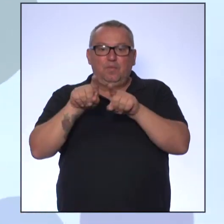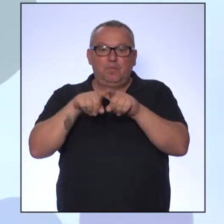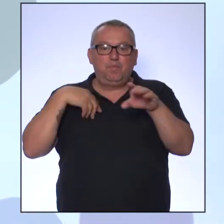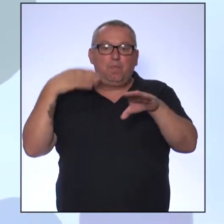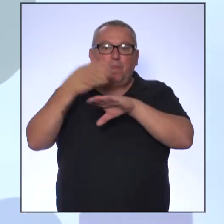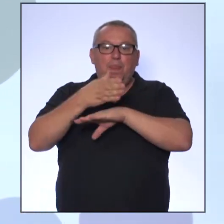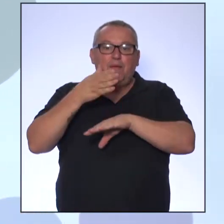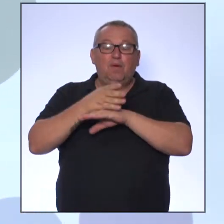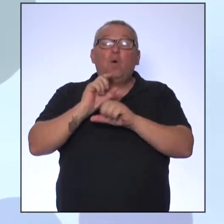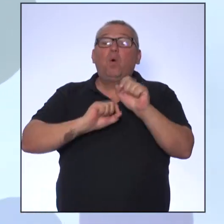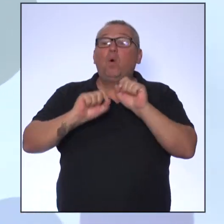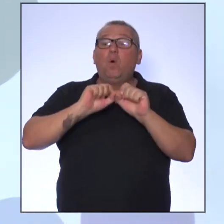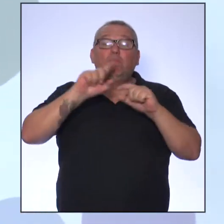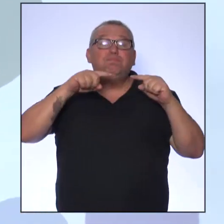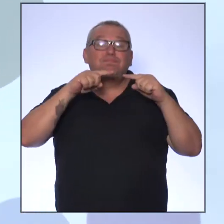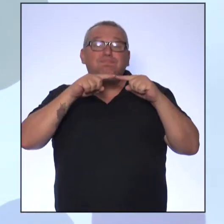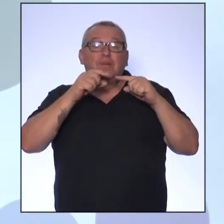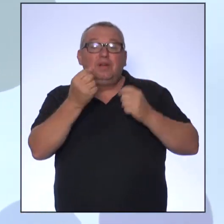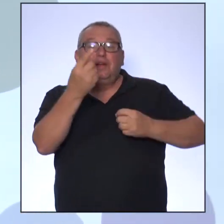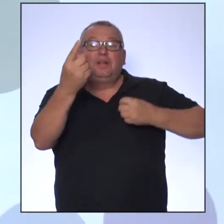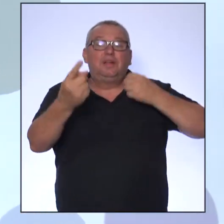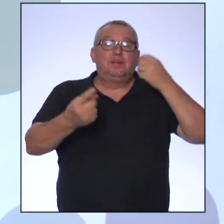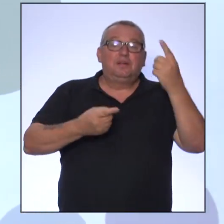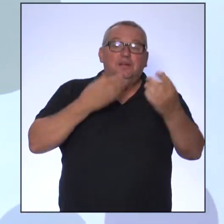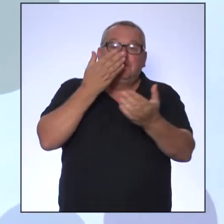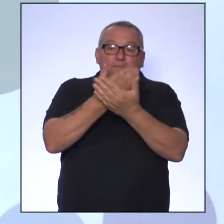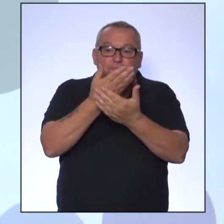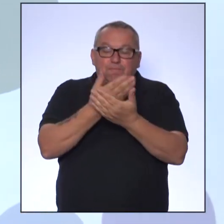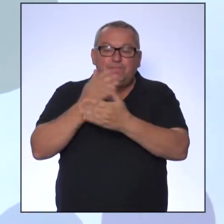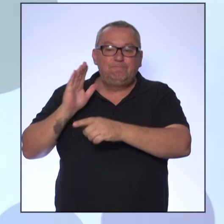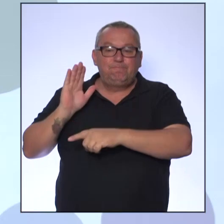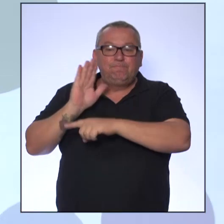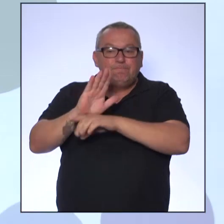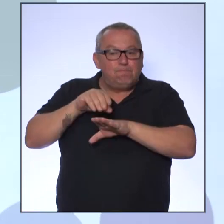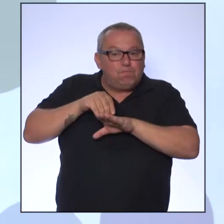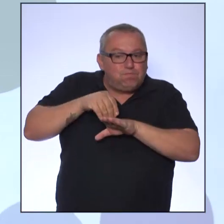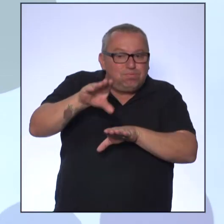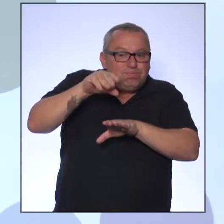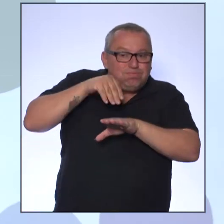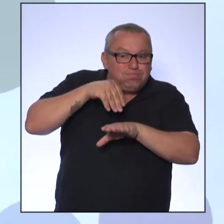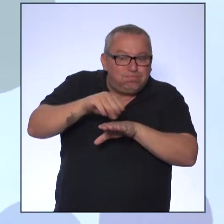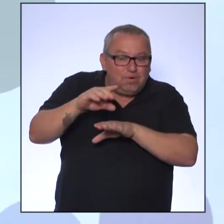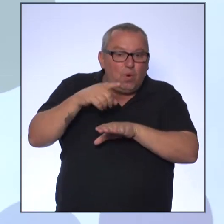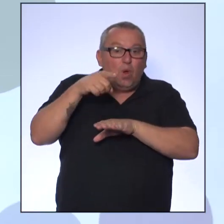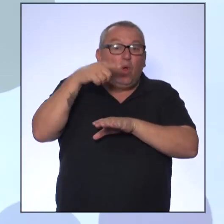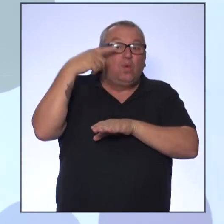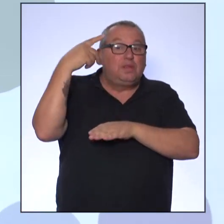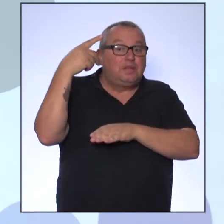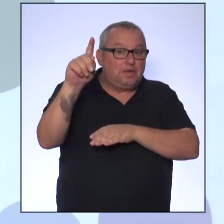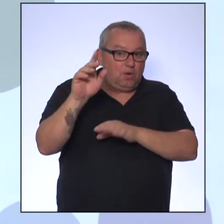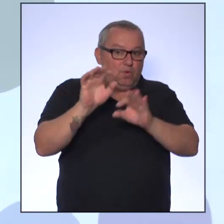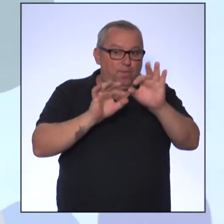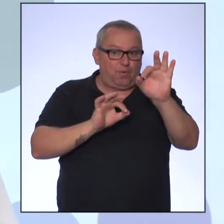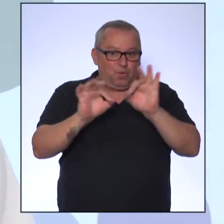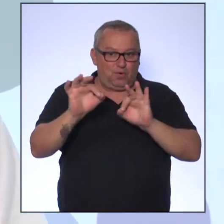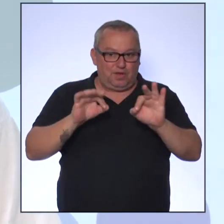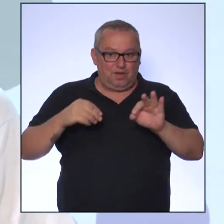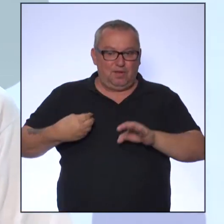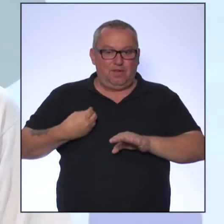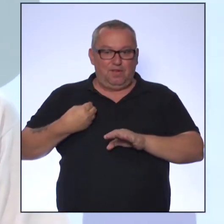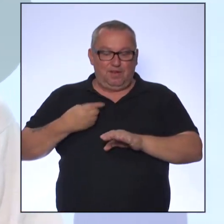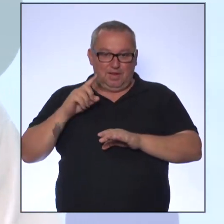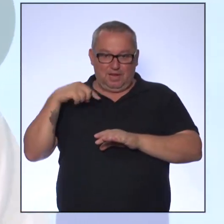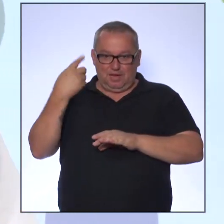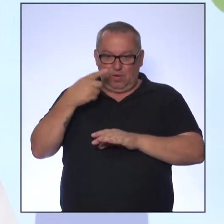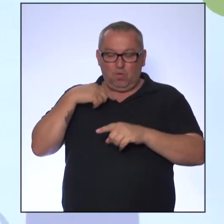aqui para, em algumas aulas, contribuir para o seu projeto de vida. Então, o nosso objetivo aqui